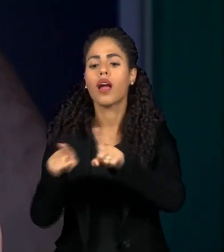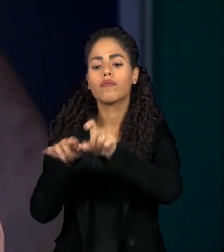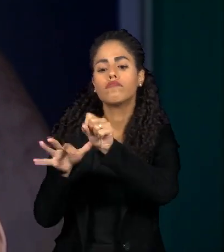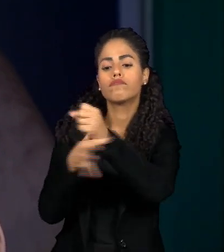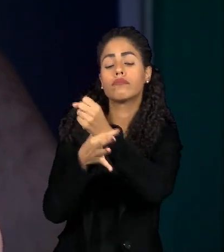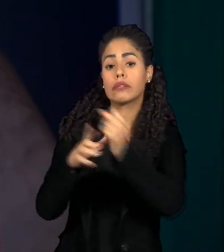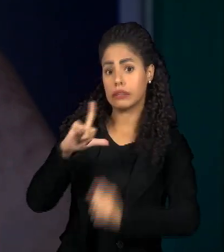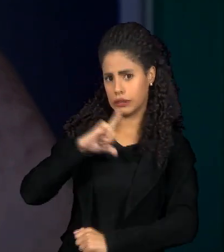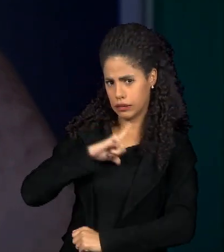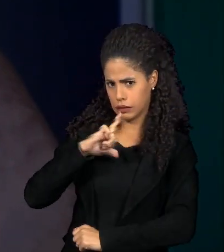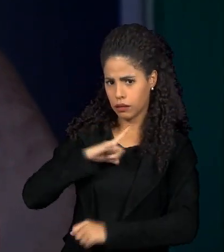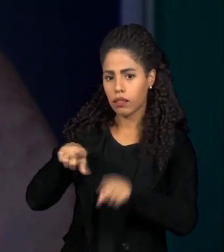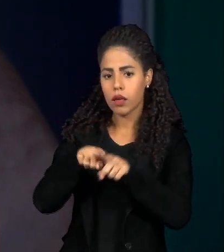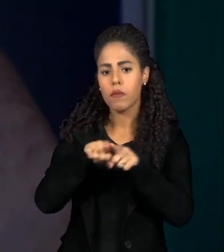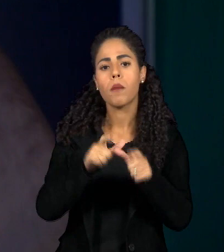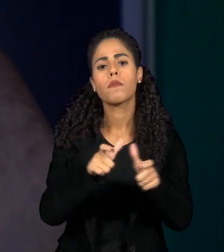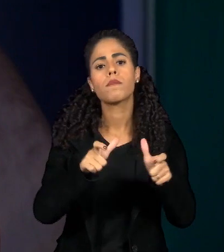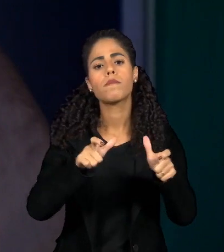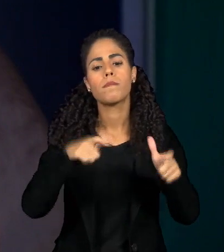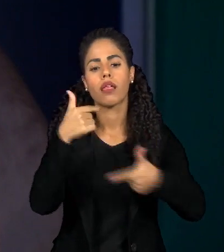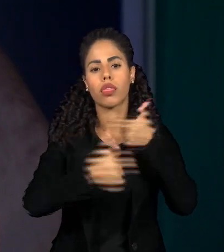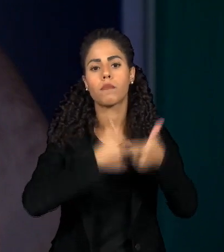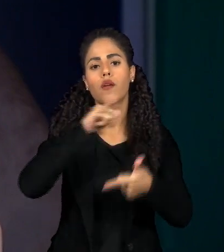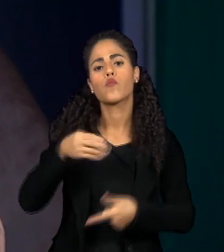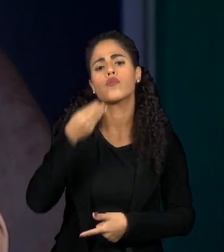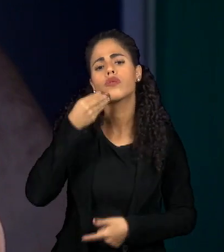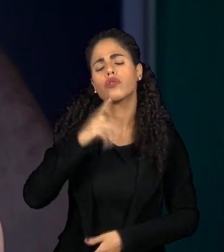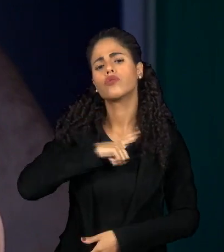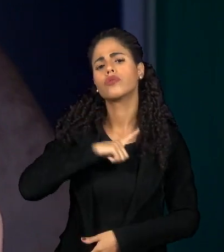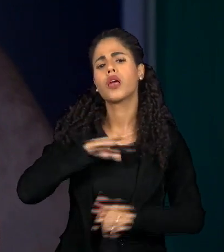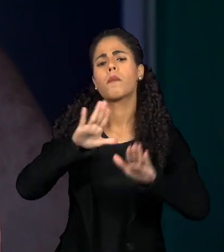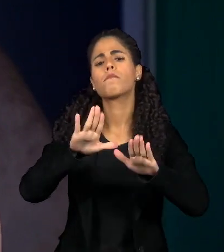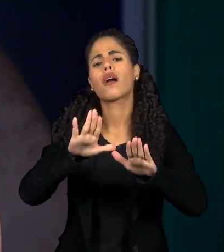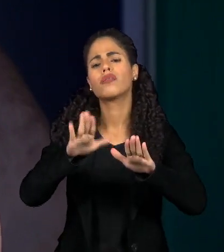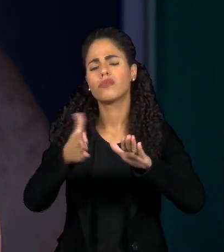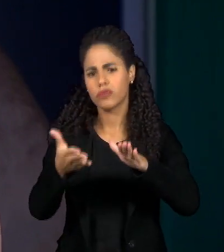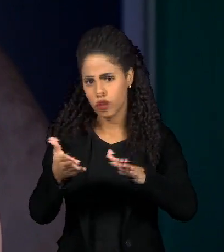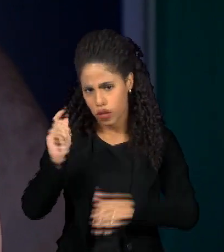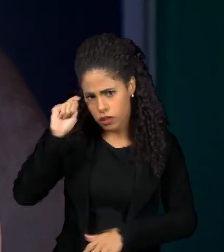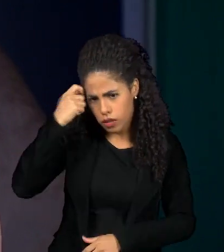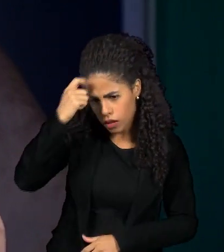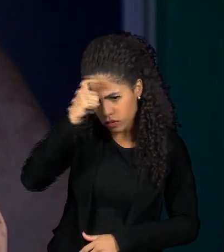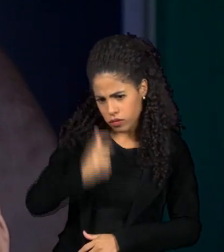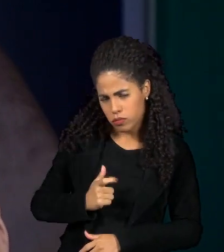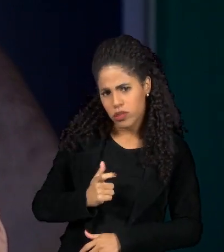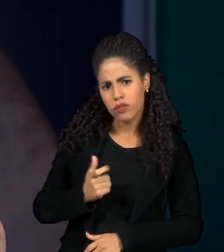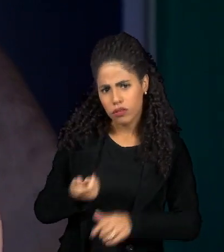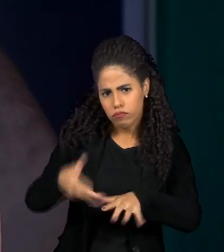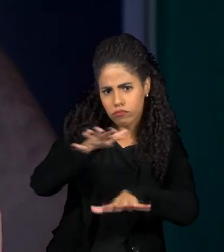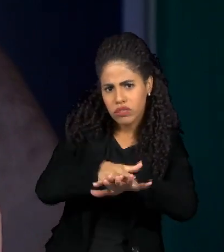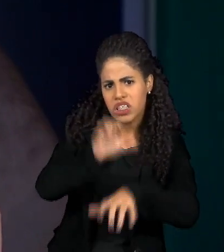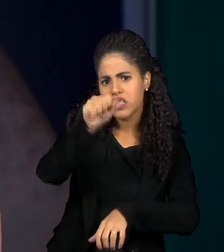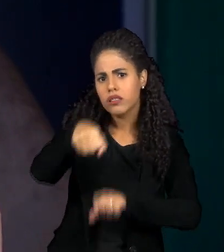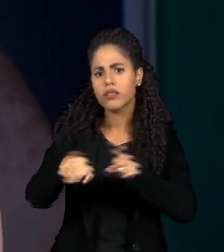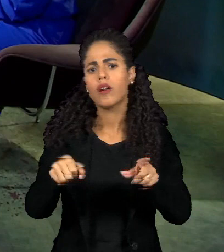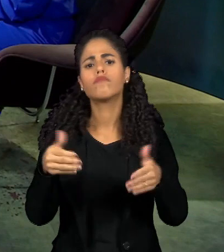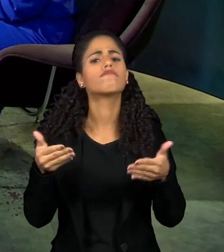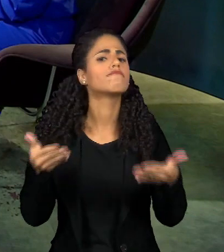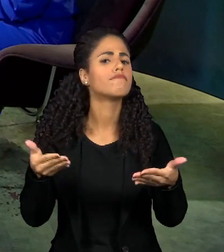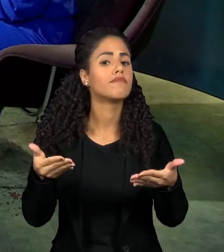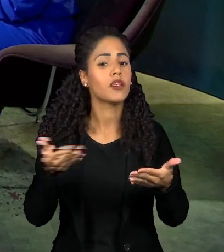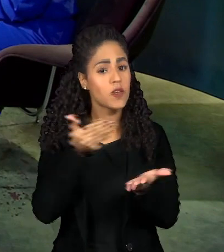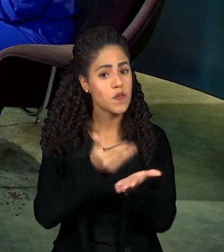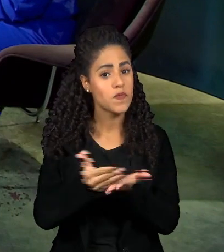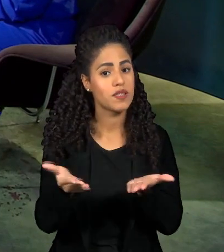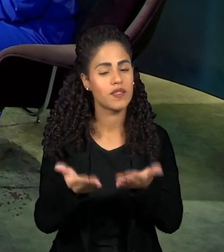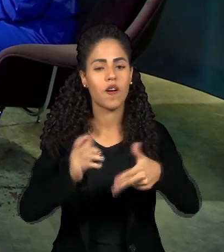seguros e aumento nas oportunidades de emprego. Mas até que ponto os negros estão incluídos neste setor?